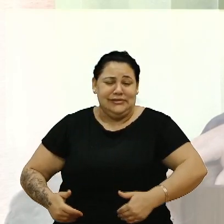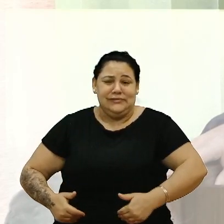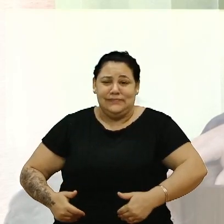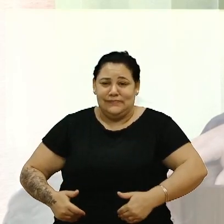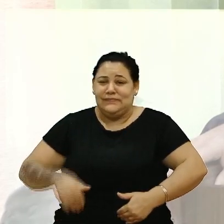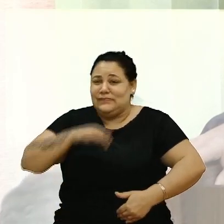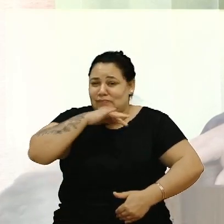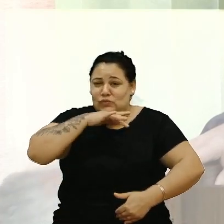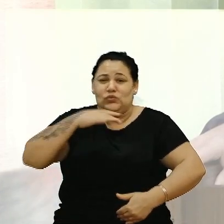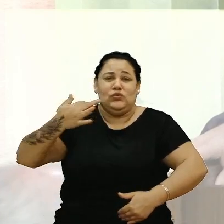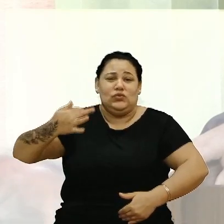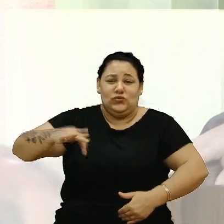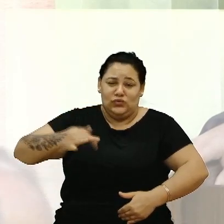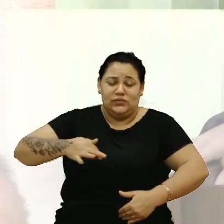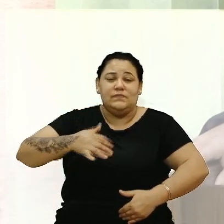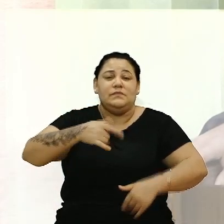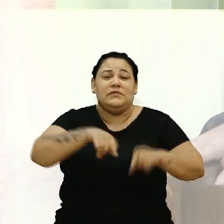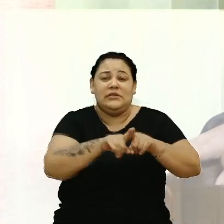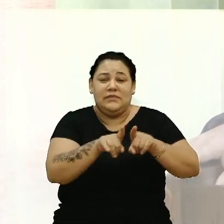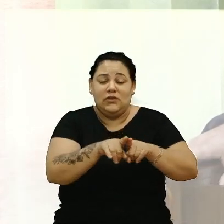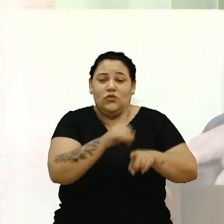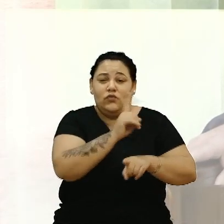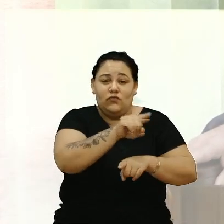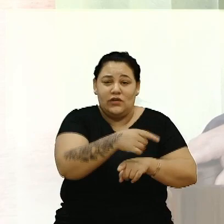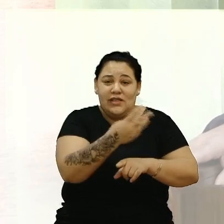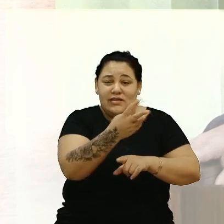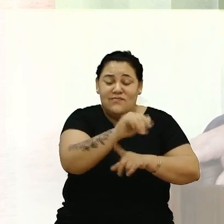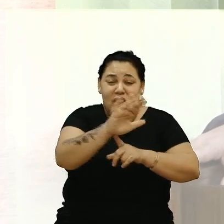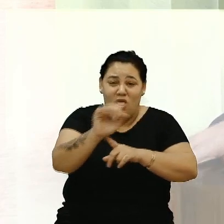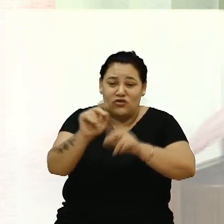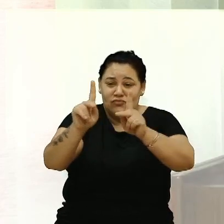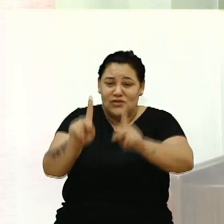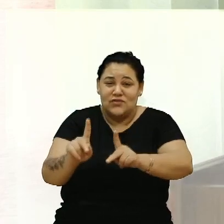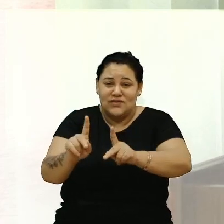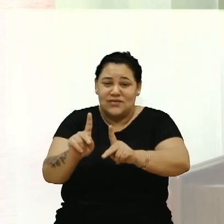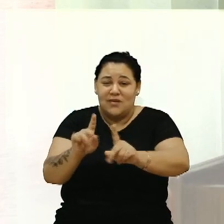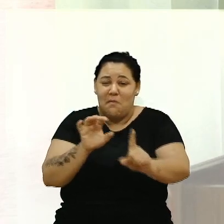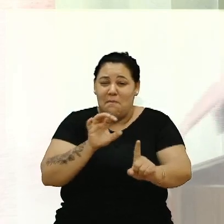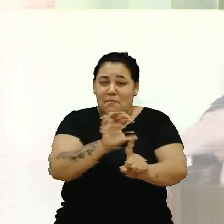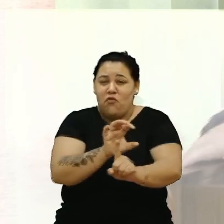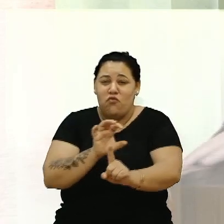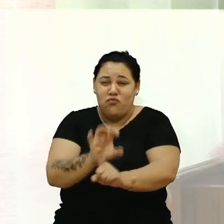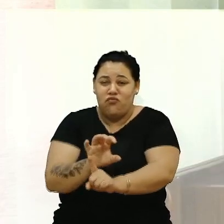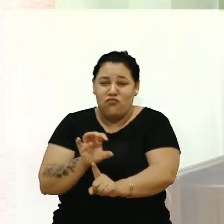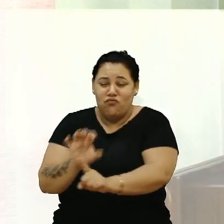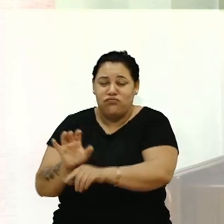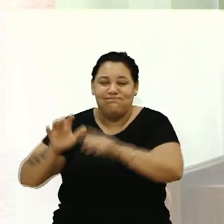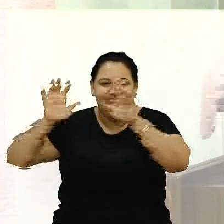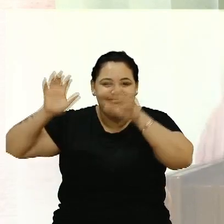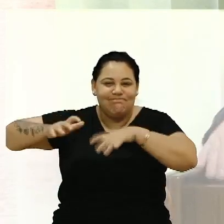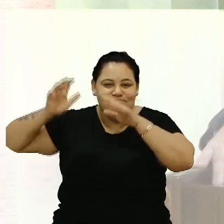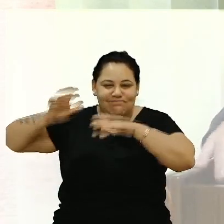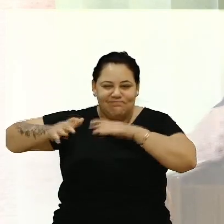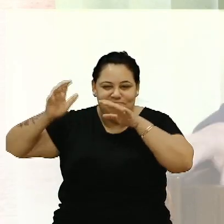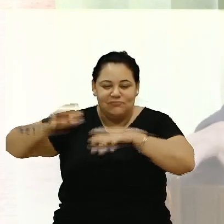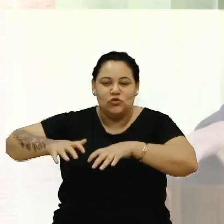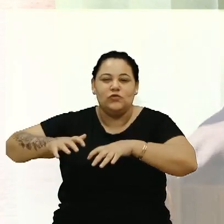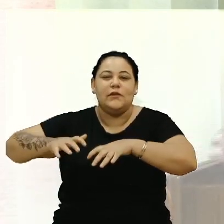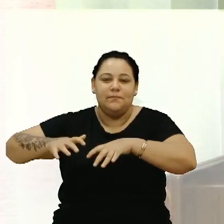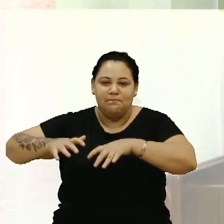e mais de 1,3 milhões de pessoas afetadas por esses temporais que estão aí entre pessoas